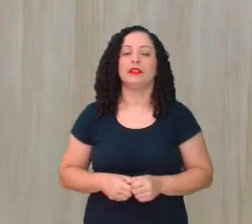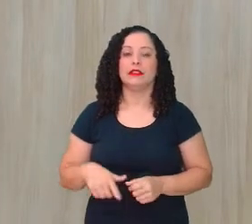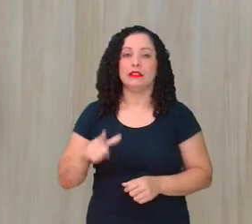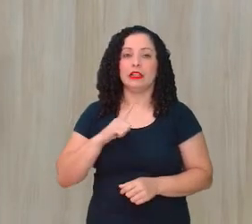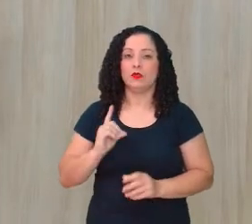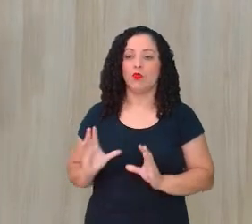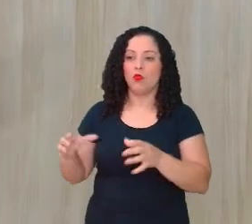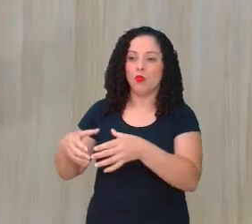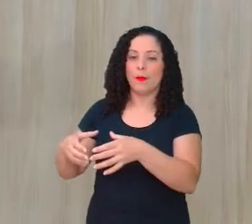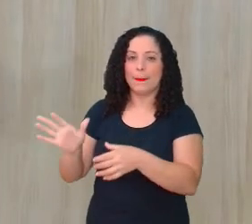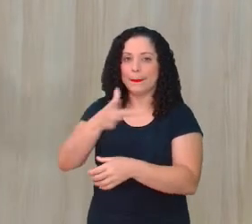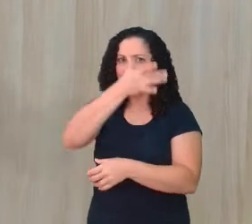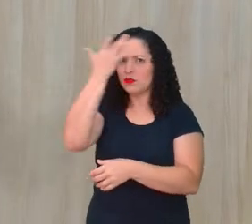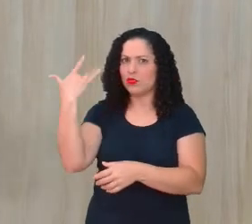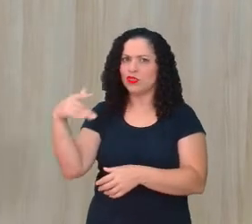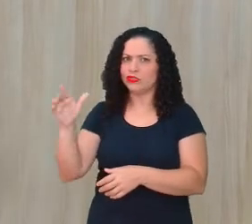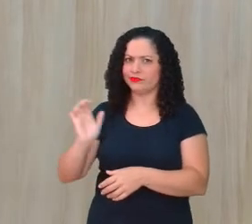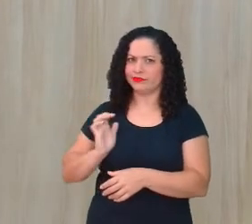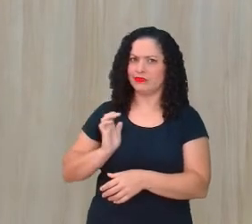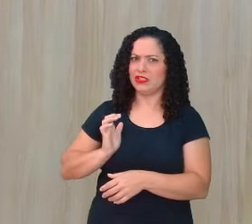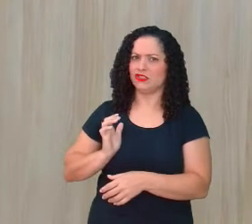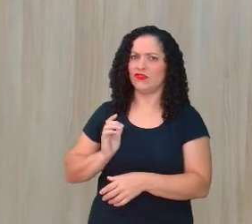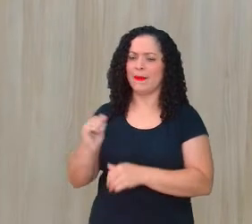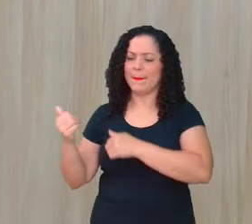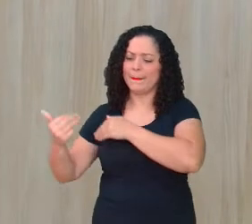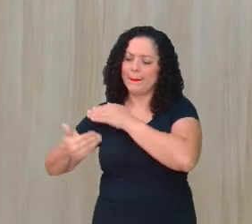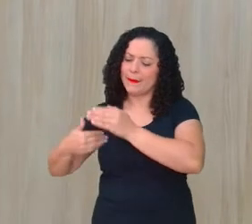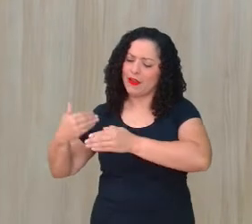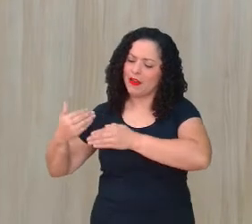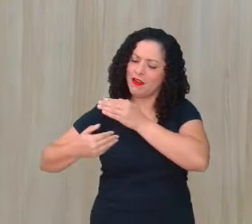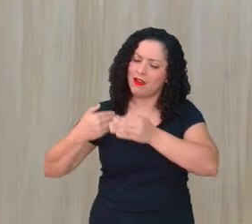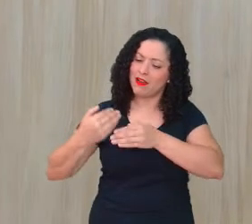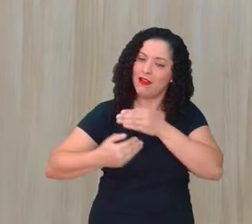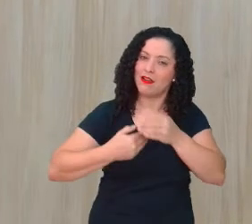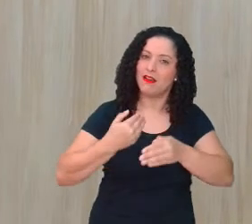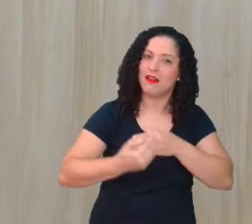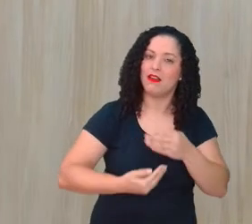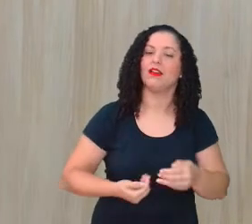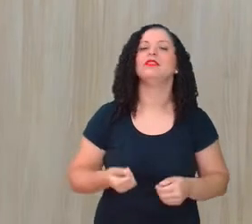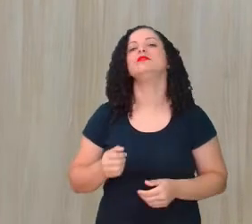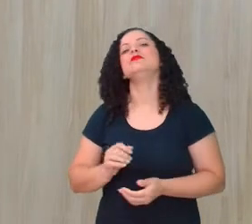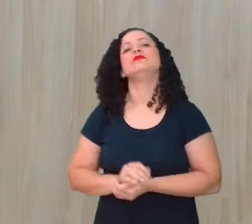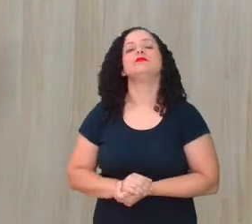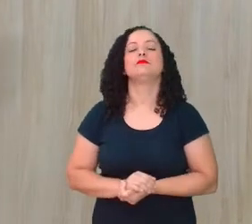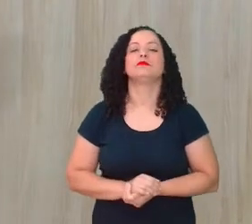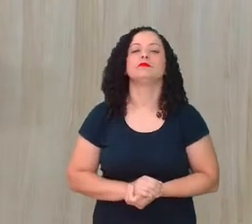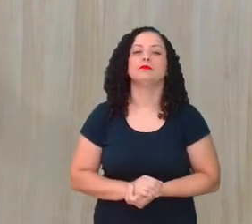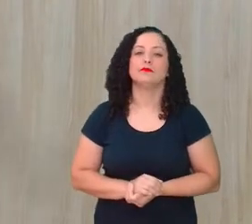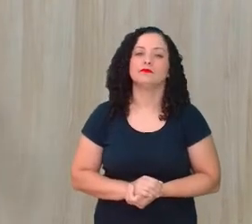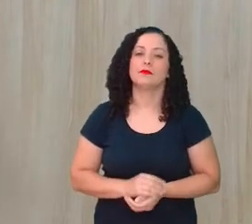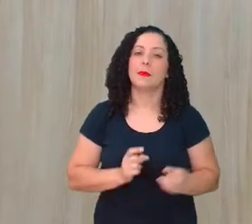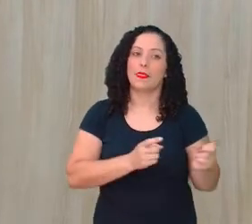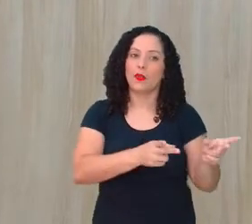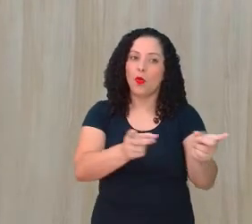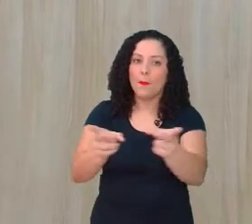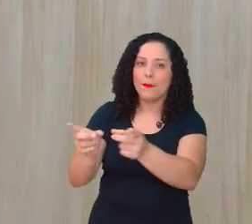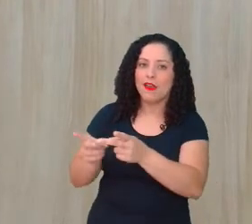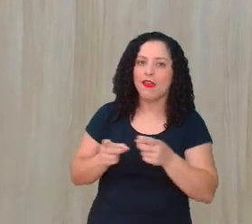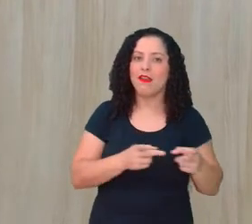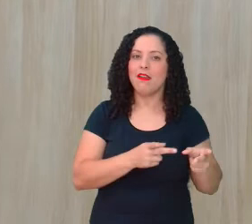né, passando, né, por todas as etapas do processo do capitalista, né? Então, o comércio,